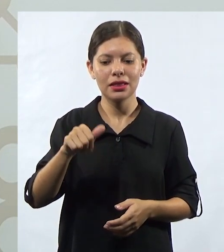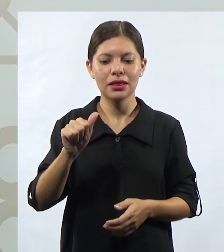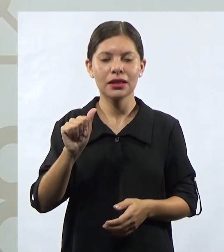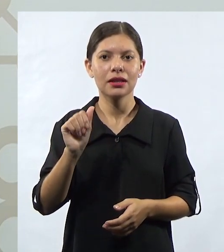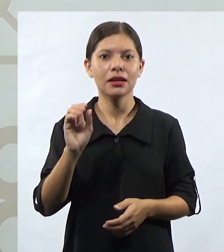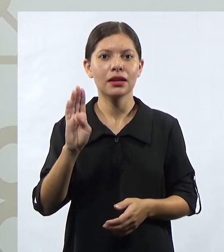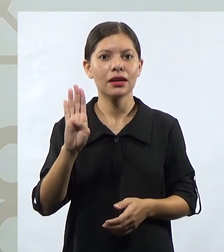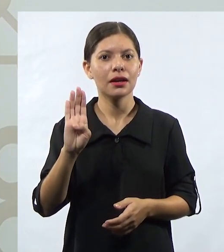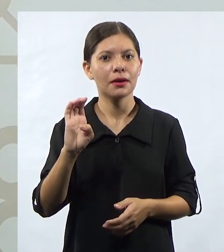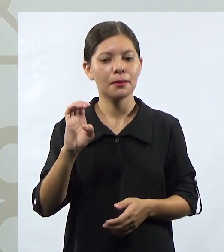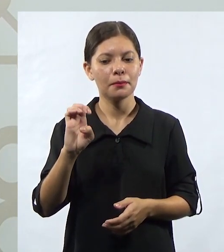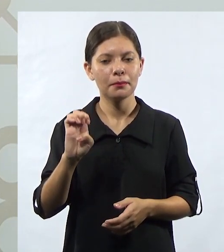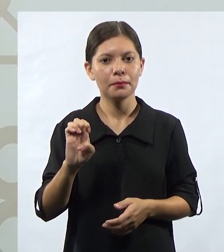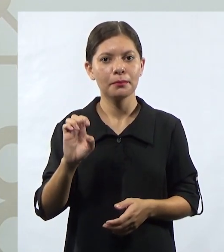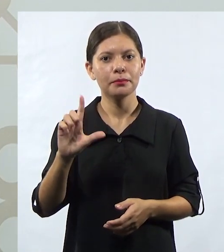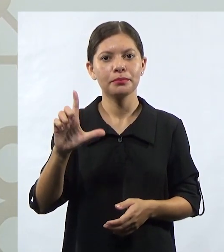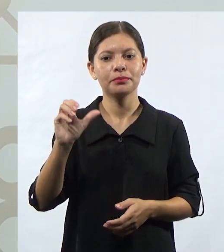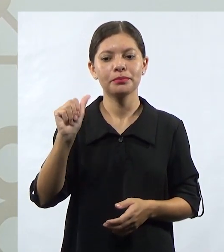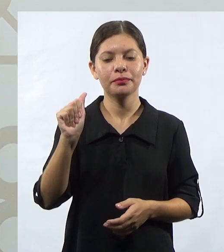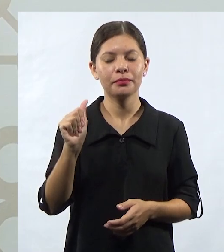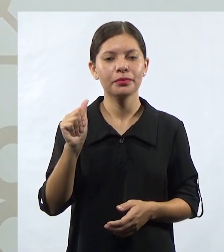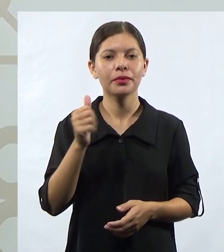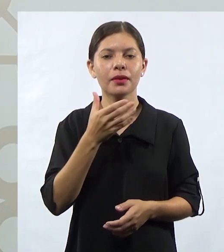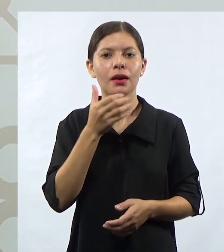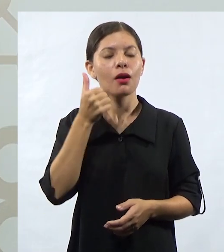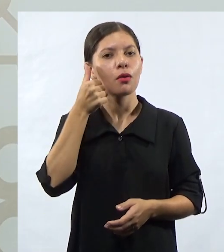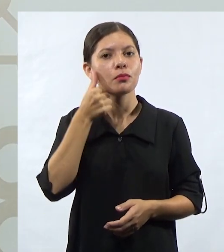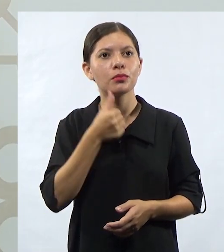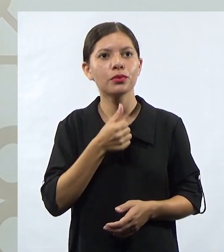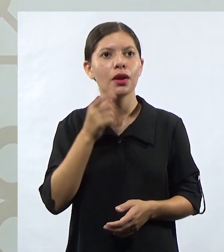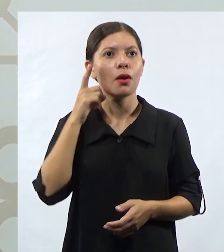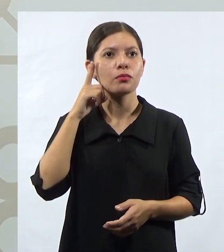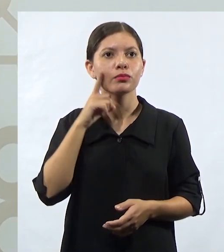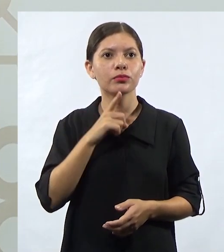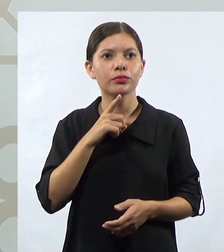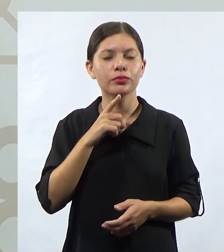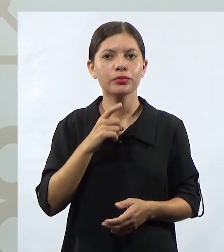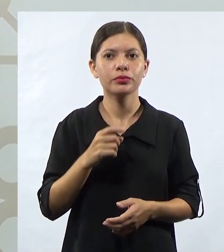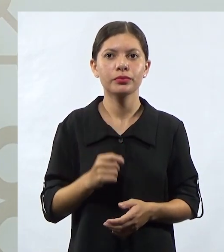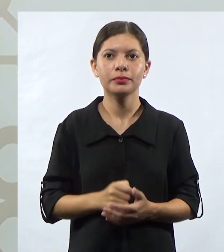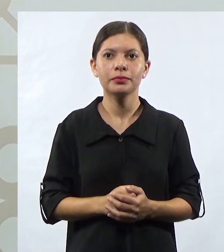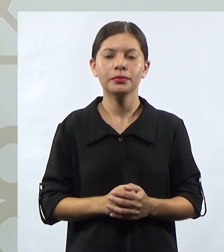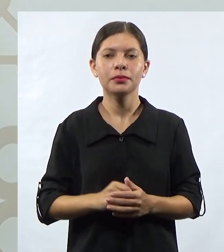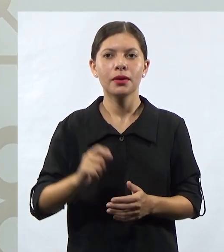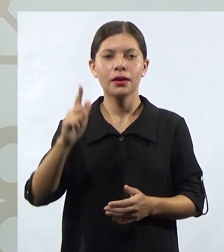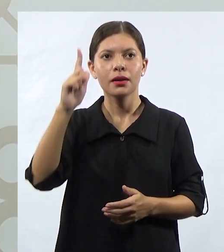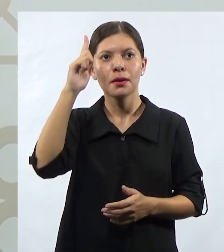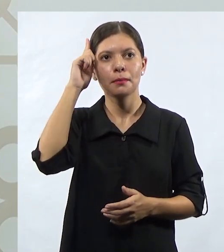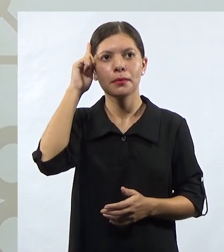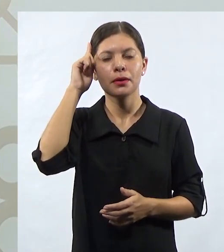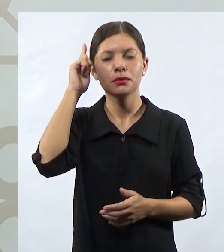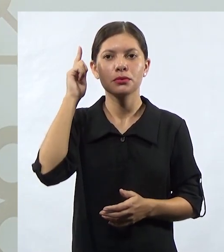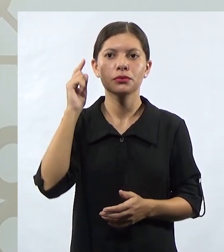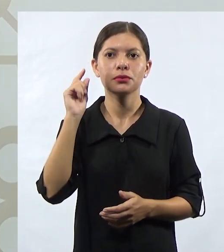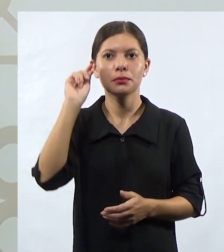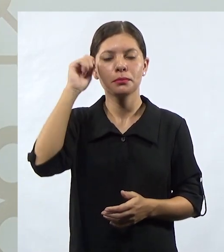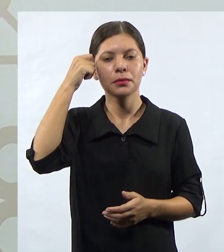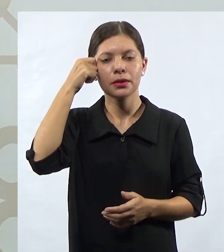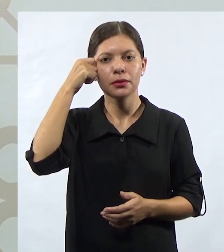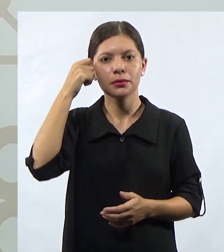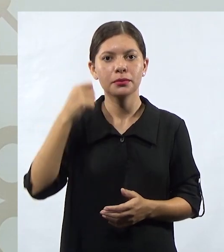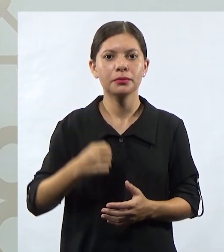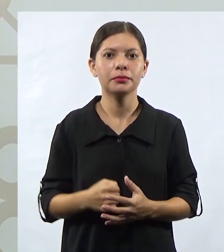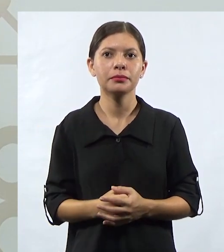Barbosa. Passo a minha audiodescrição. Eu sou uma mulher parda, de cabelos pretos na altura do ombro. Estou com um